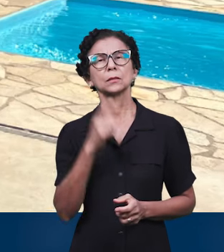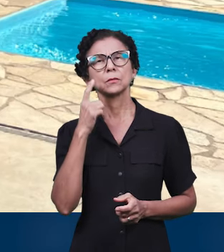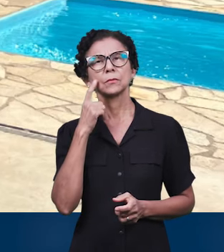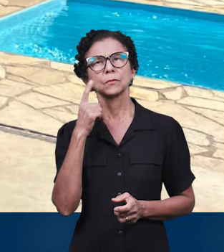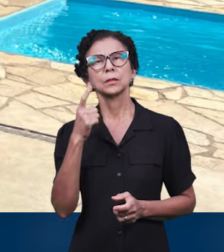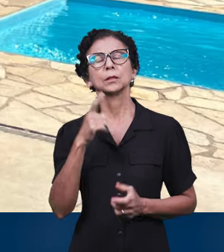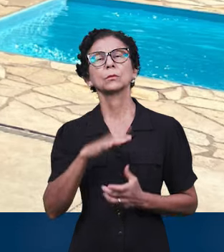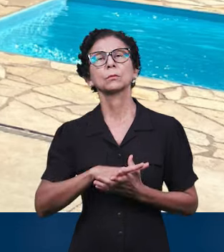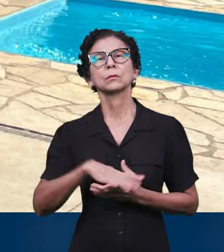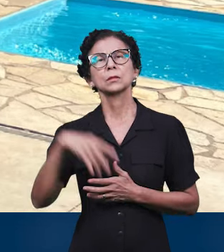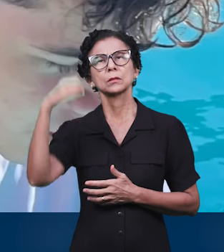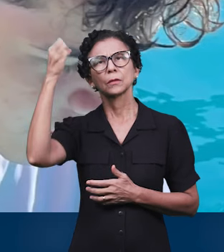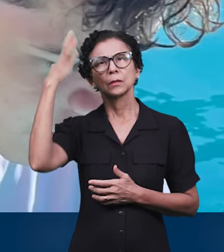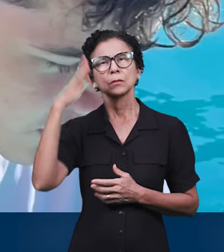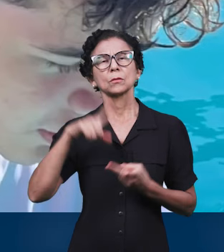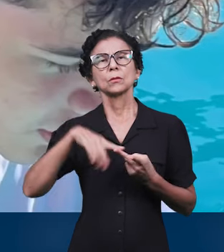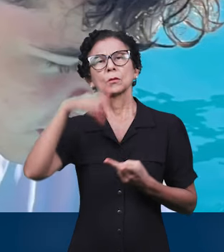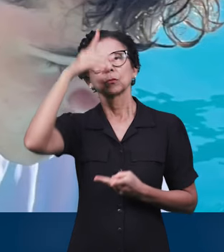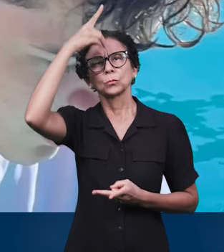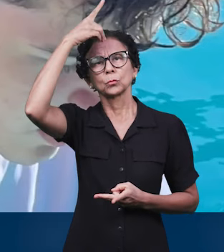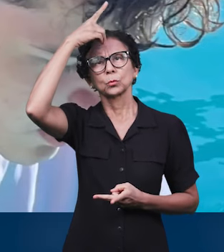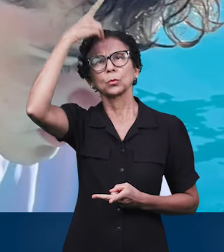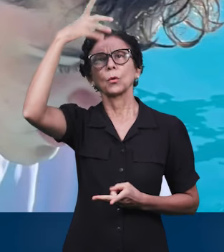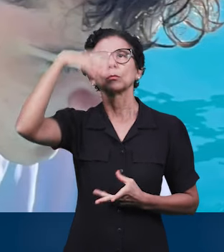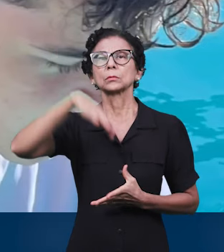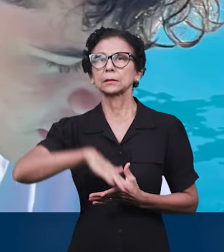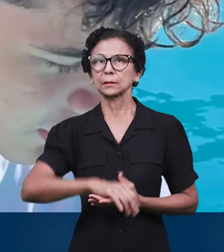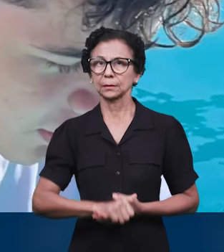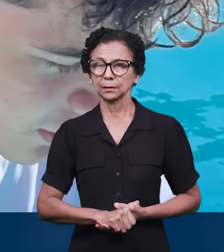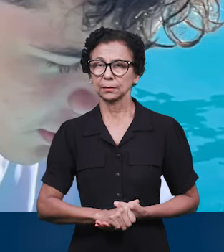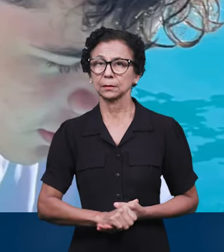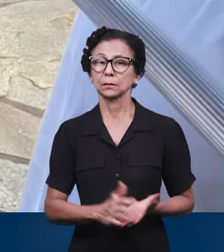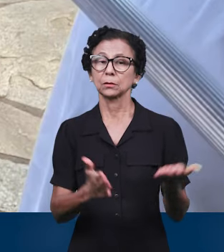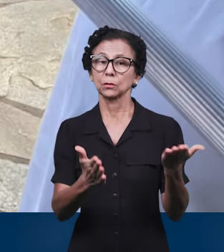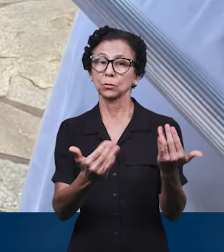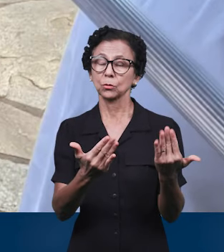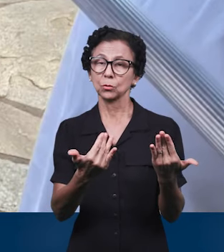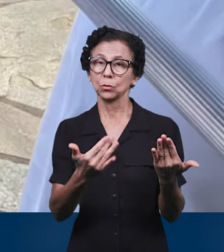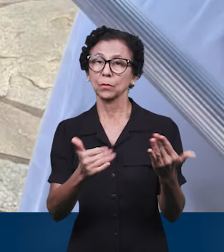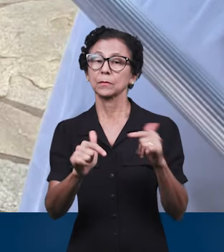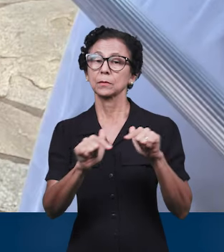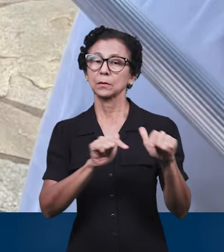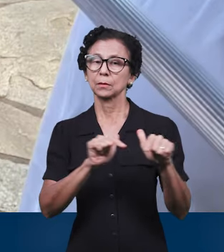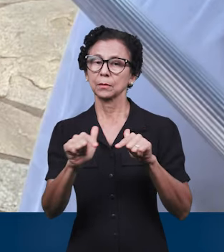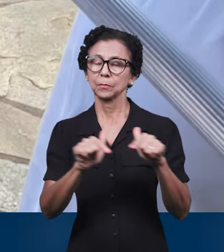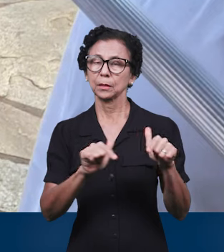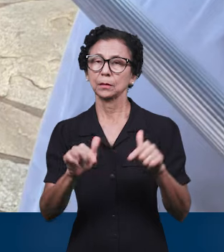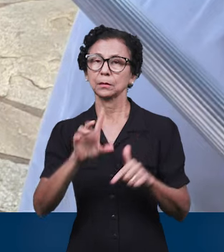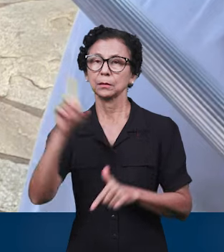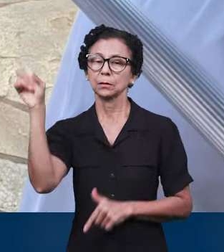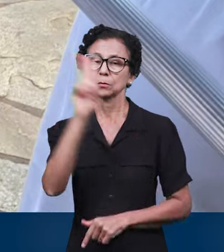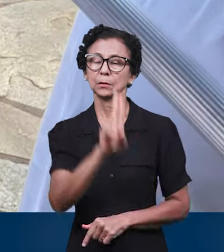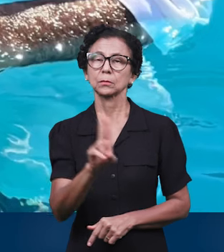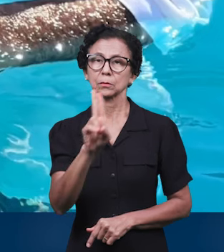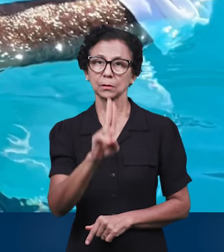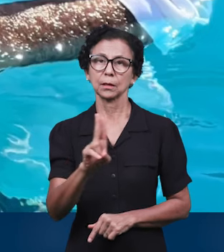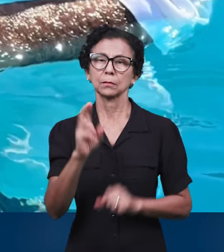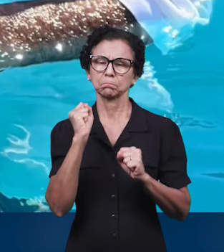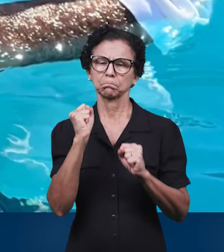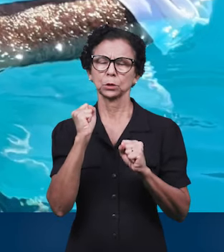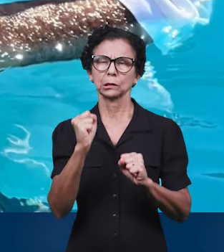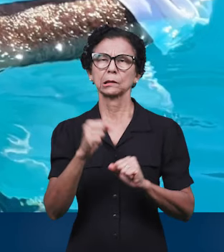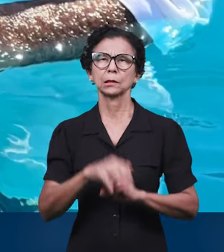tivemos o batismo de 5 irmãos que desceram as águas e testemunharam o poder de Deus na vida deles. A